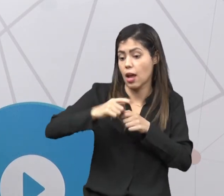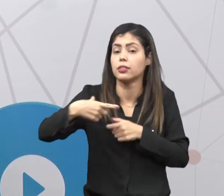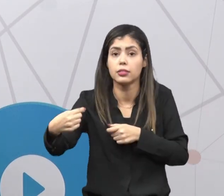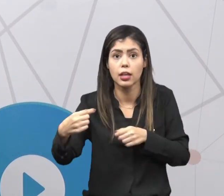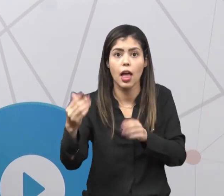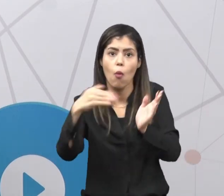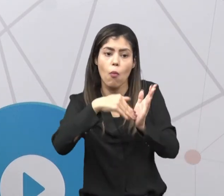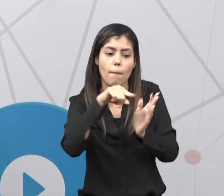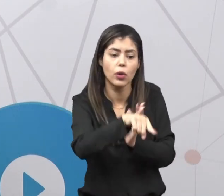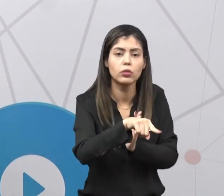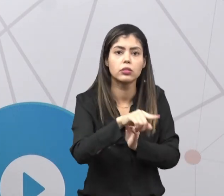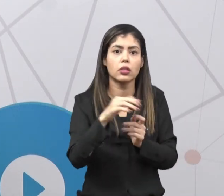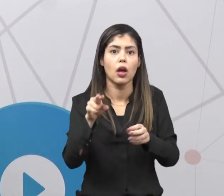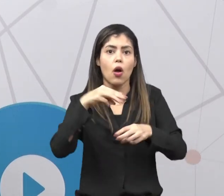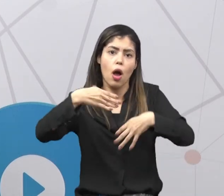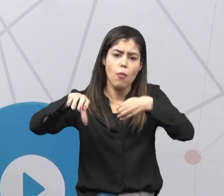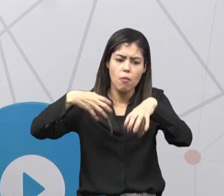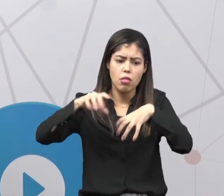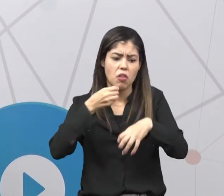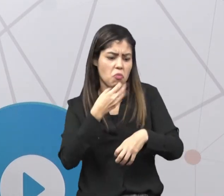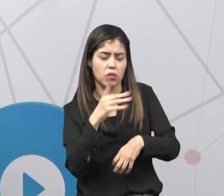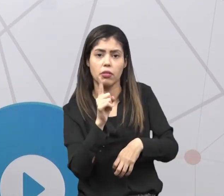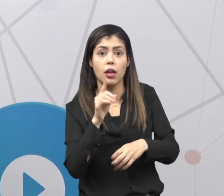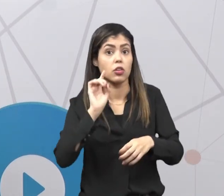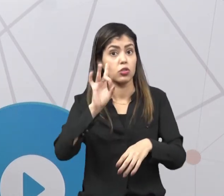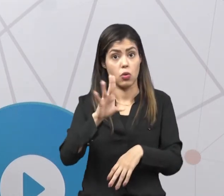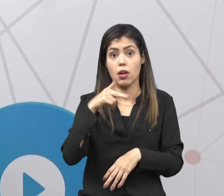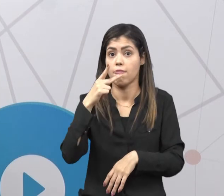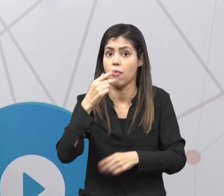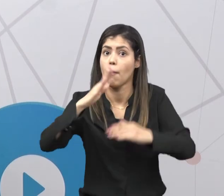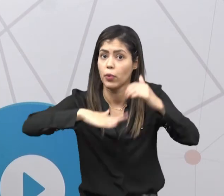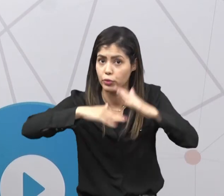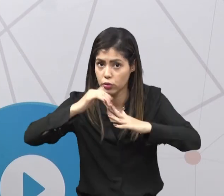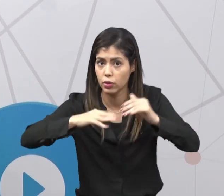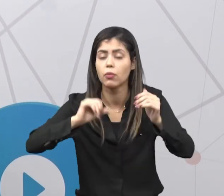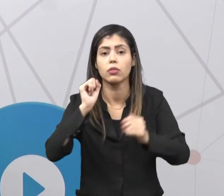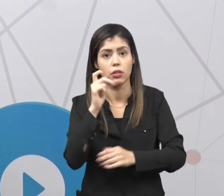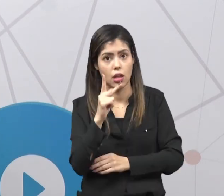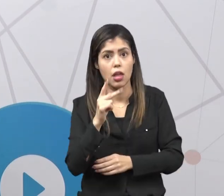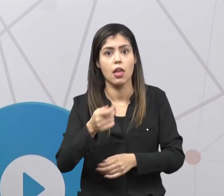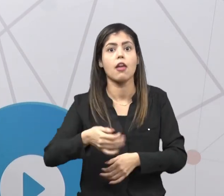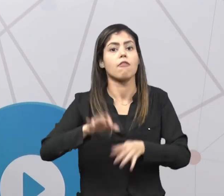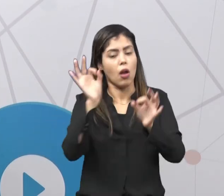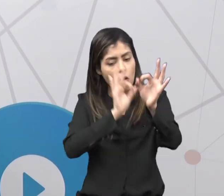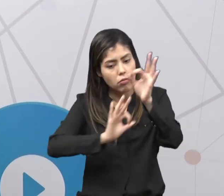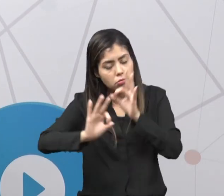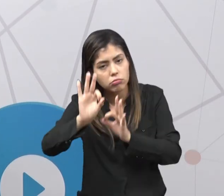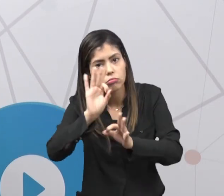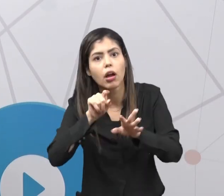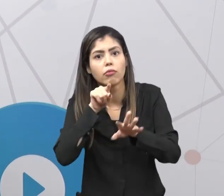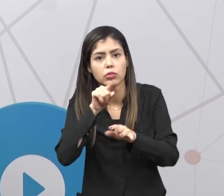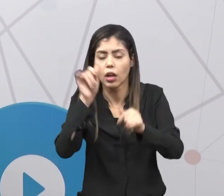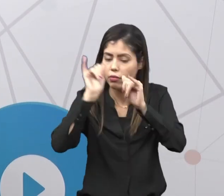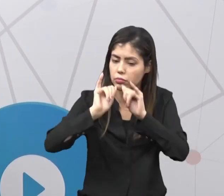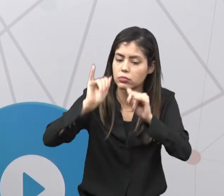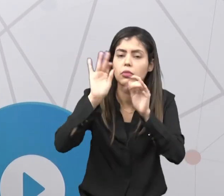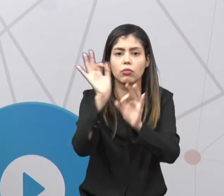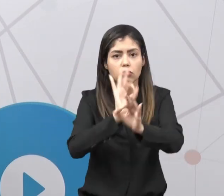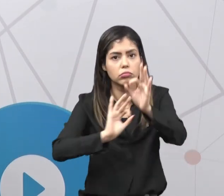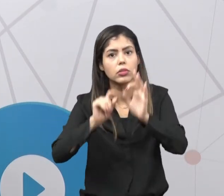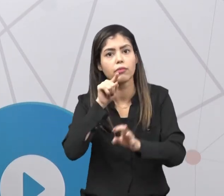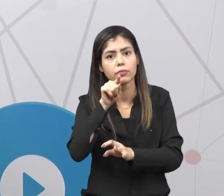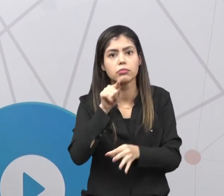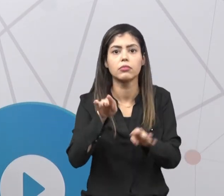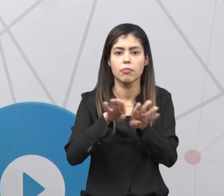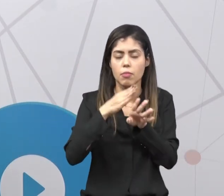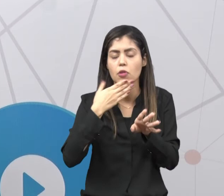atingir esse ponto, a sua mobilidade não está boa. Quem vai dizer isso é o profissional, tá? E que vai orientar dessa forma, da melhor forma possível. E